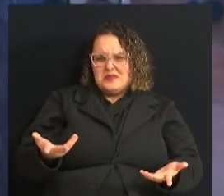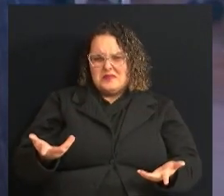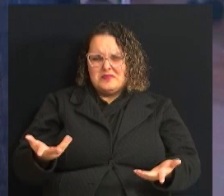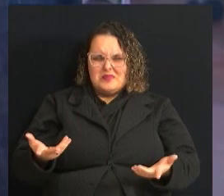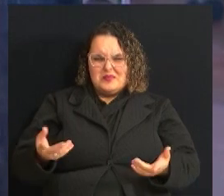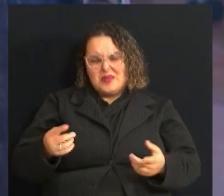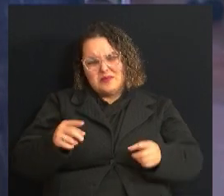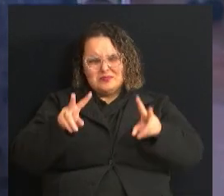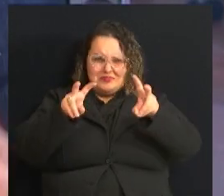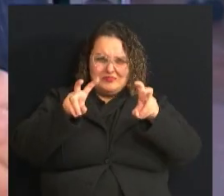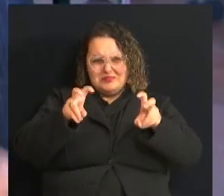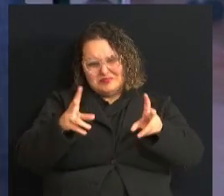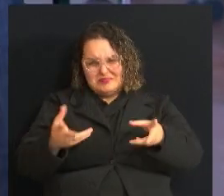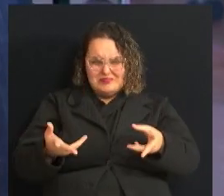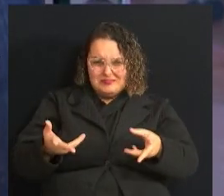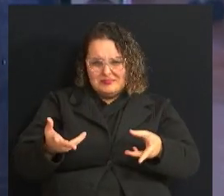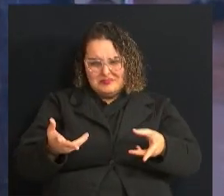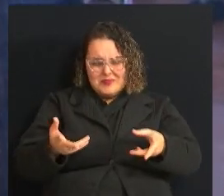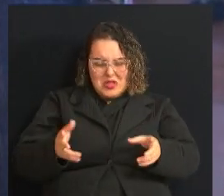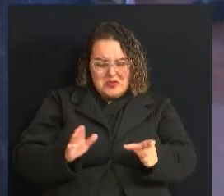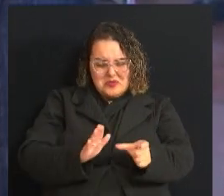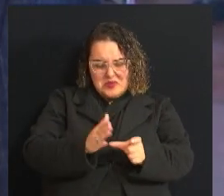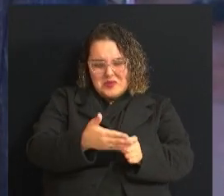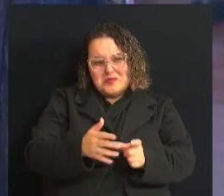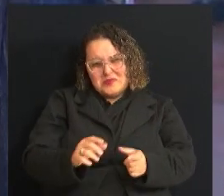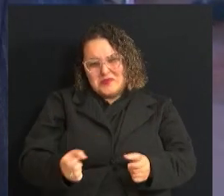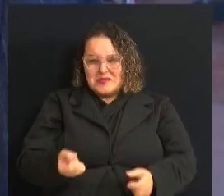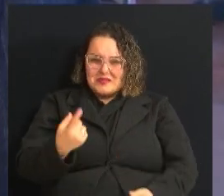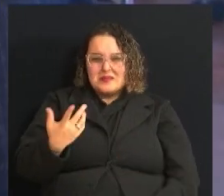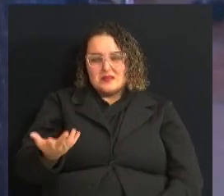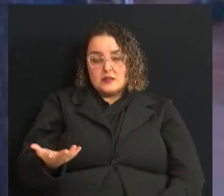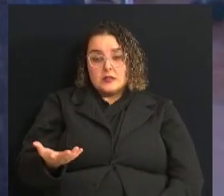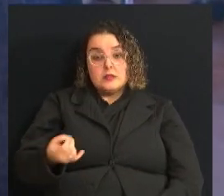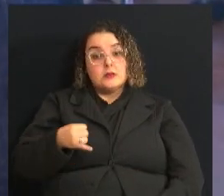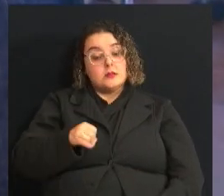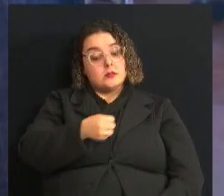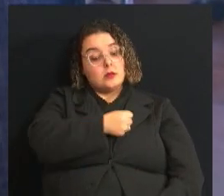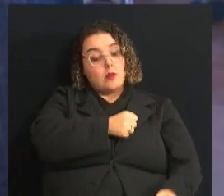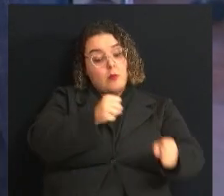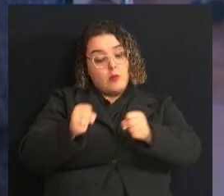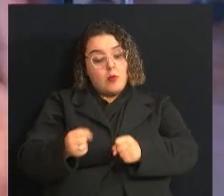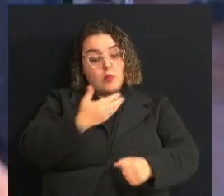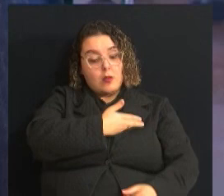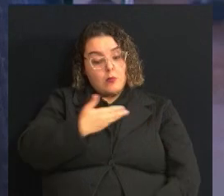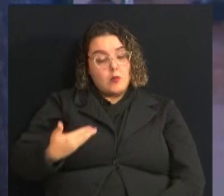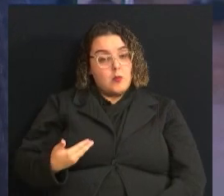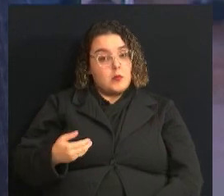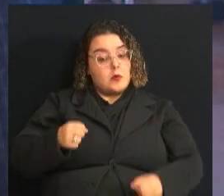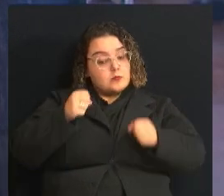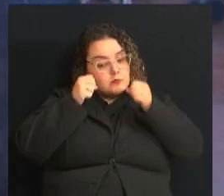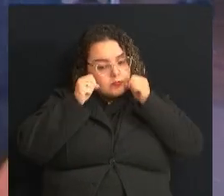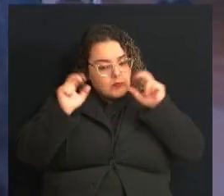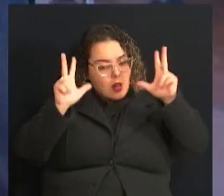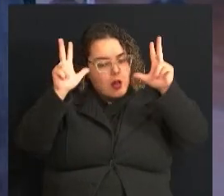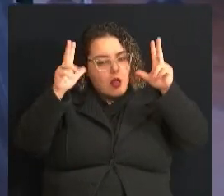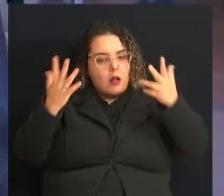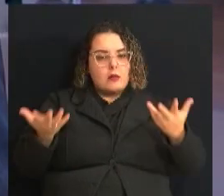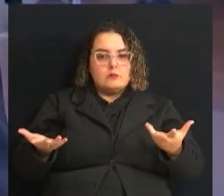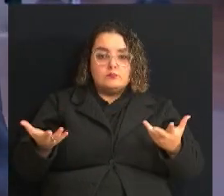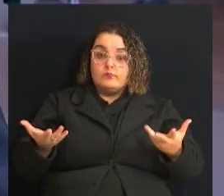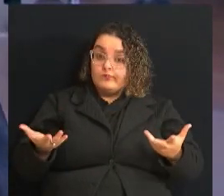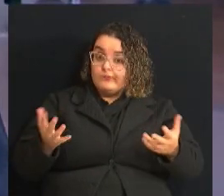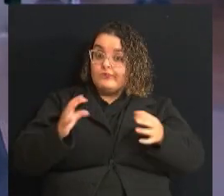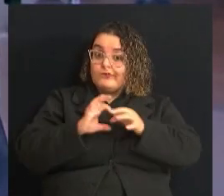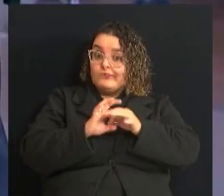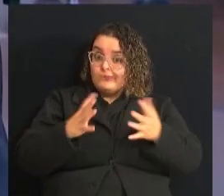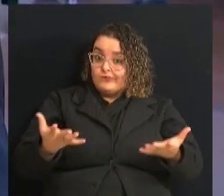essa fragilidade. Então, se o poder público não estiver atento a essas questões e liberar, então